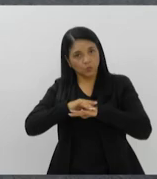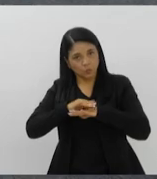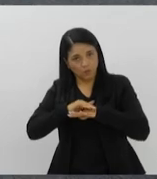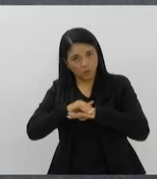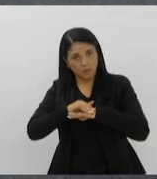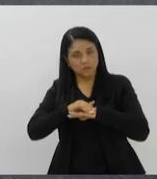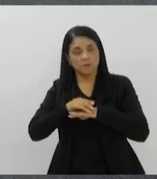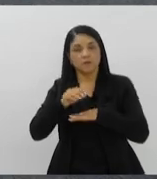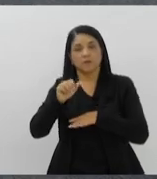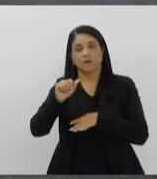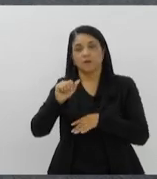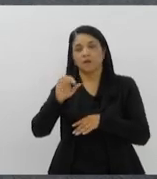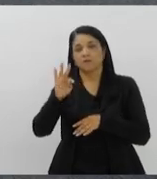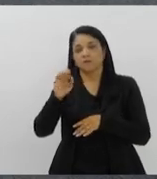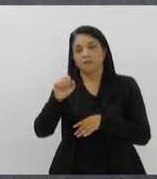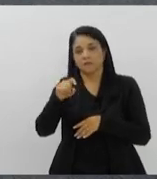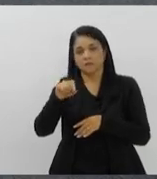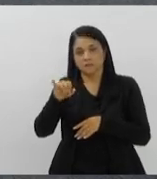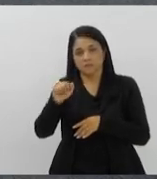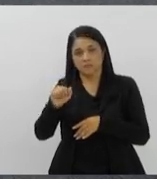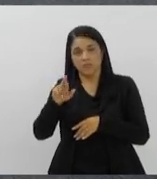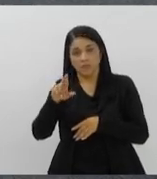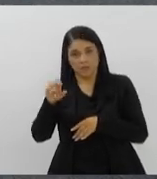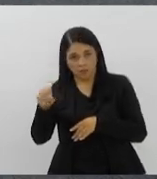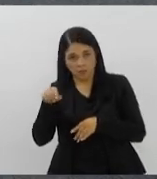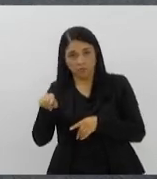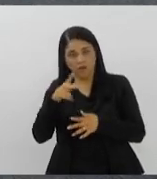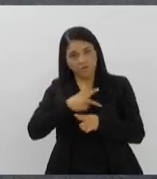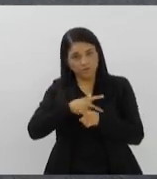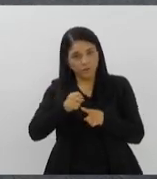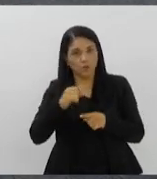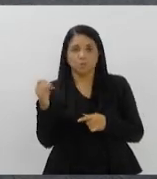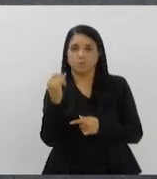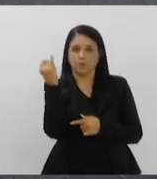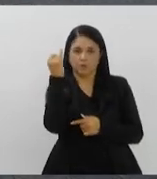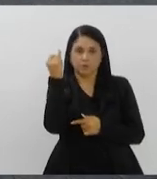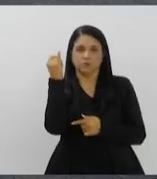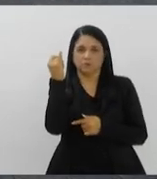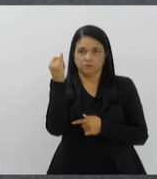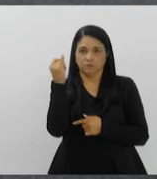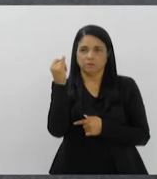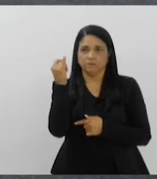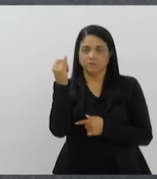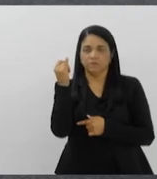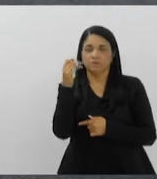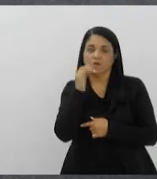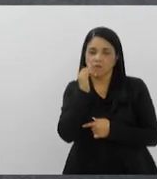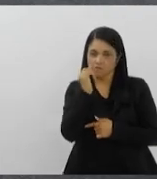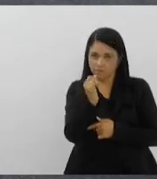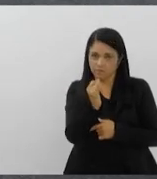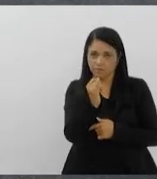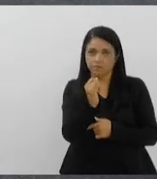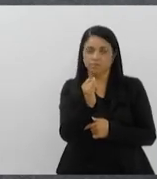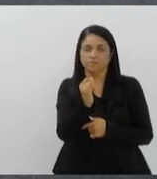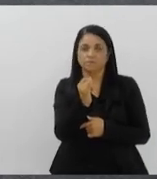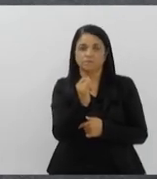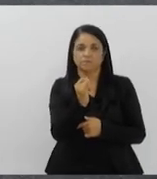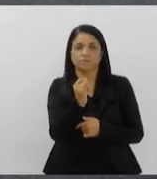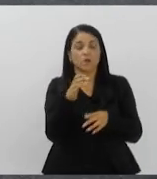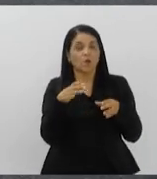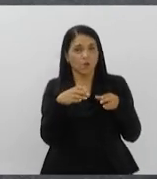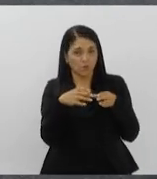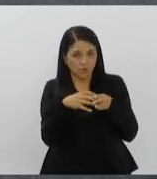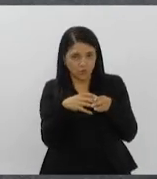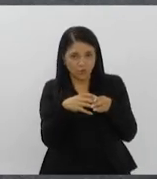para a Ataxia Rio, uma vitória importante. Então, quero dizer aqui, me remeter diretamente ao